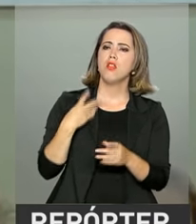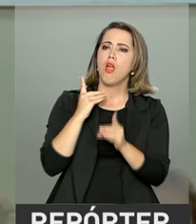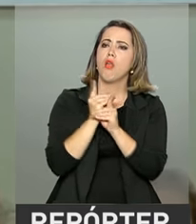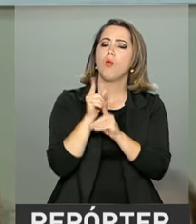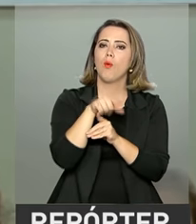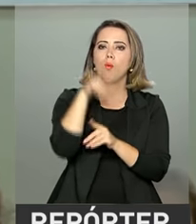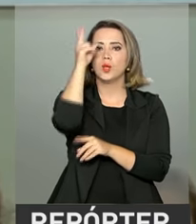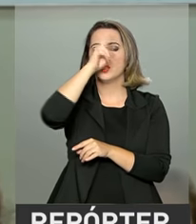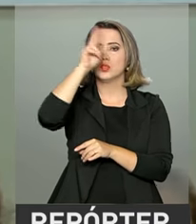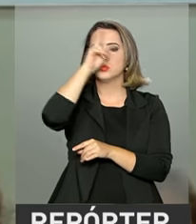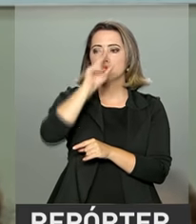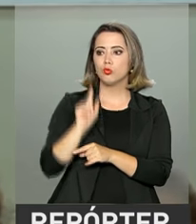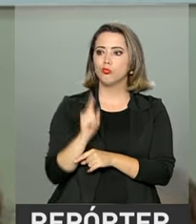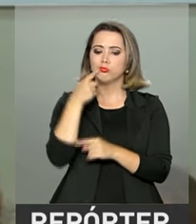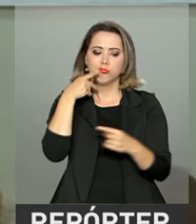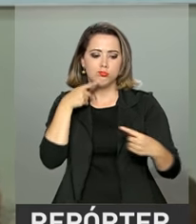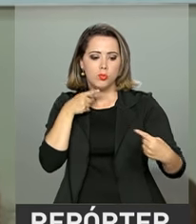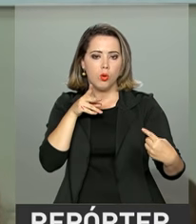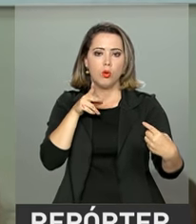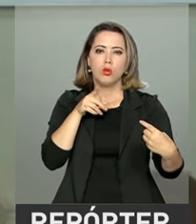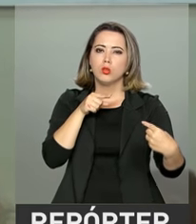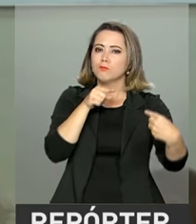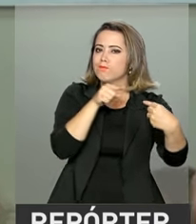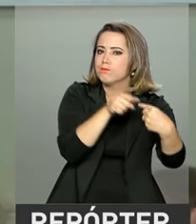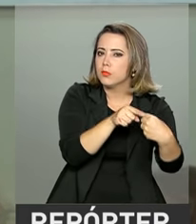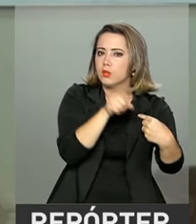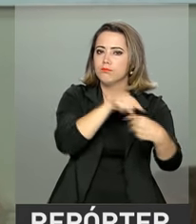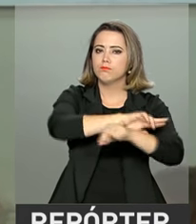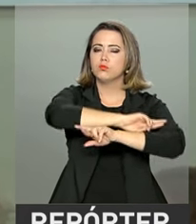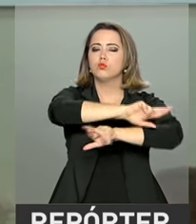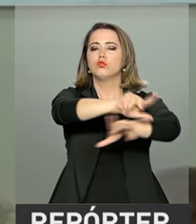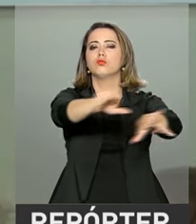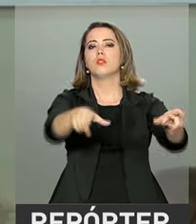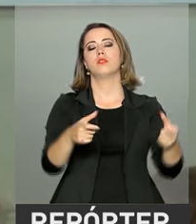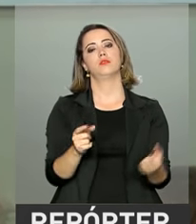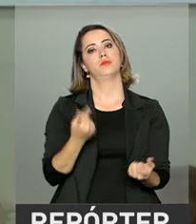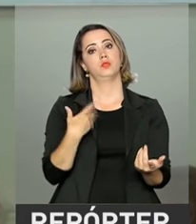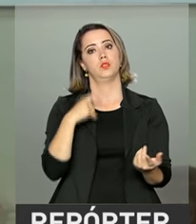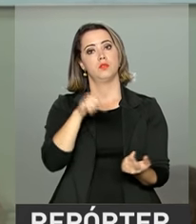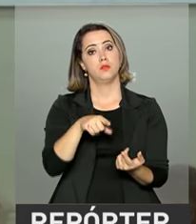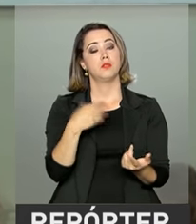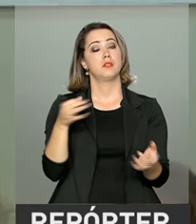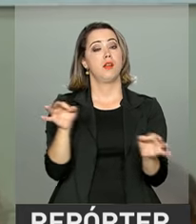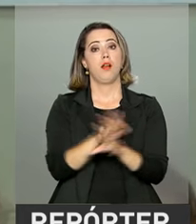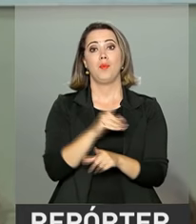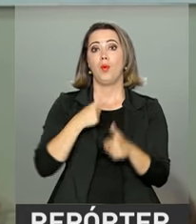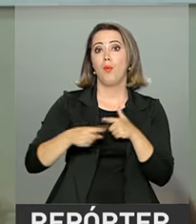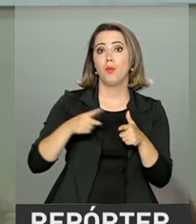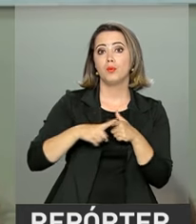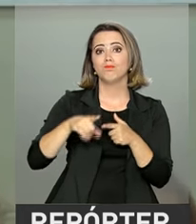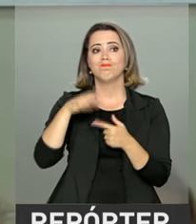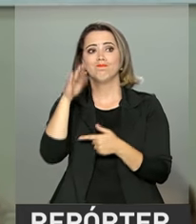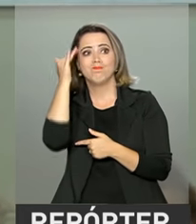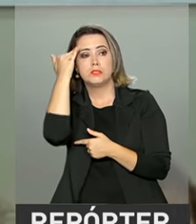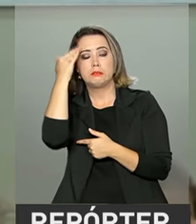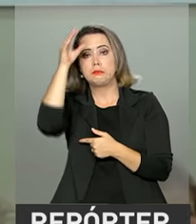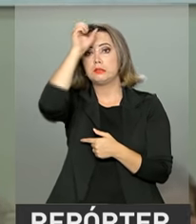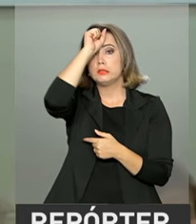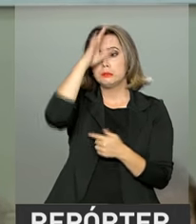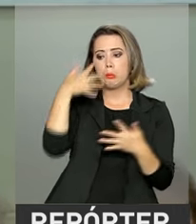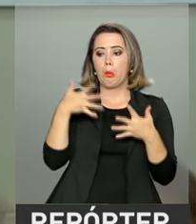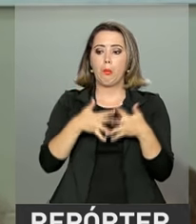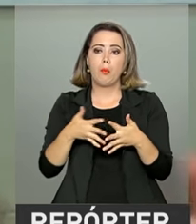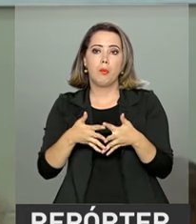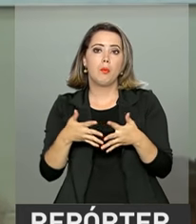essas coisas. Através das histórias você consegue uma infinidade de leques. Você resolve problemas de aprendizagem, de conteúdo, conflitos em